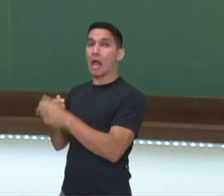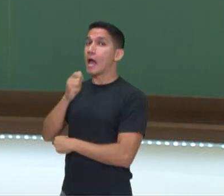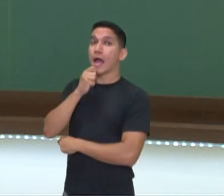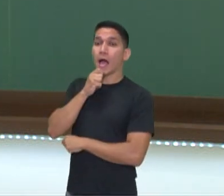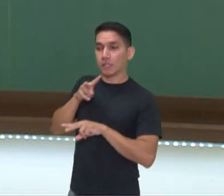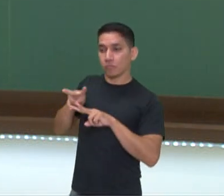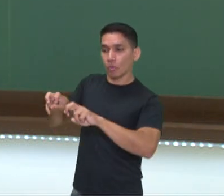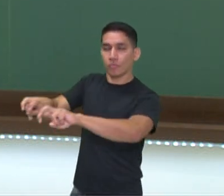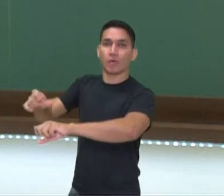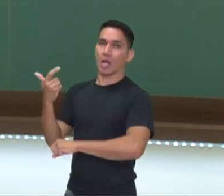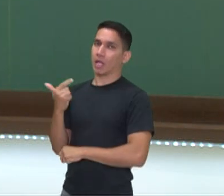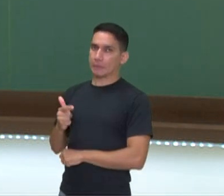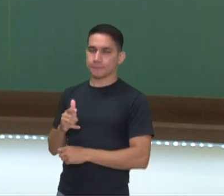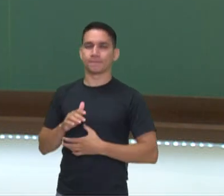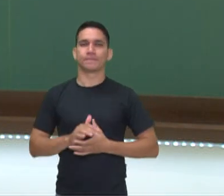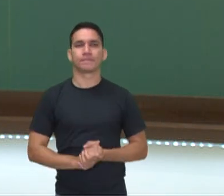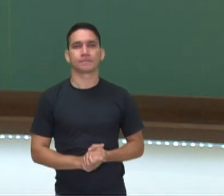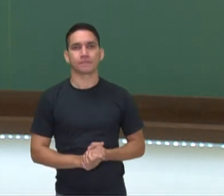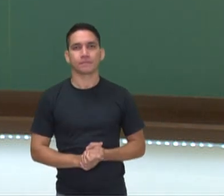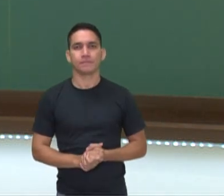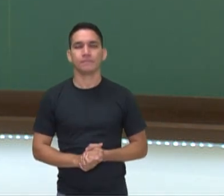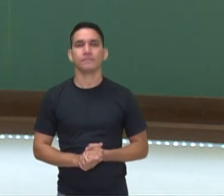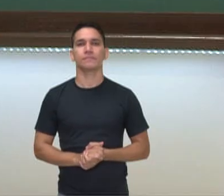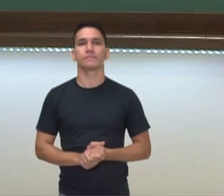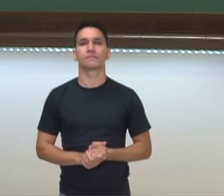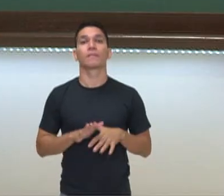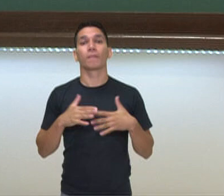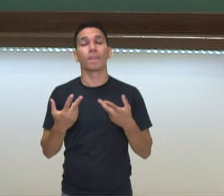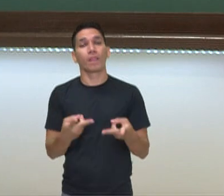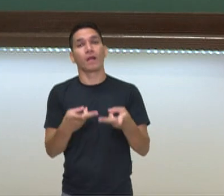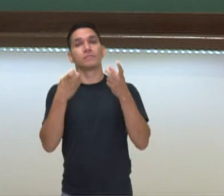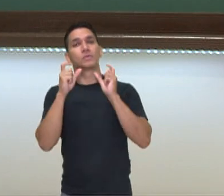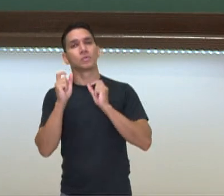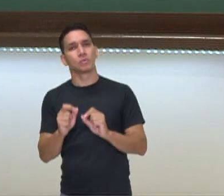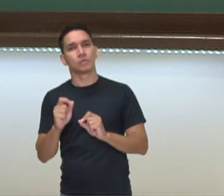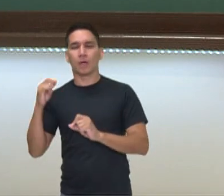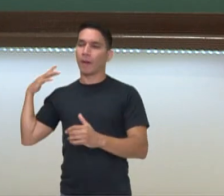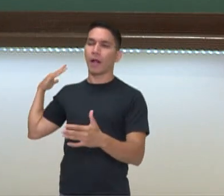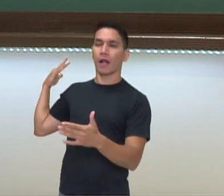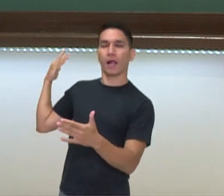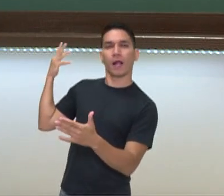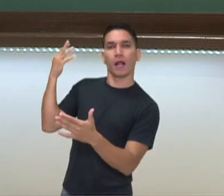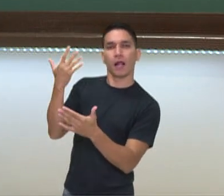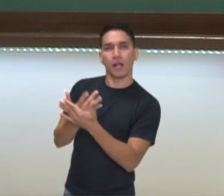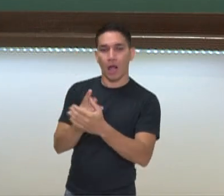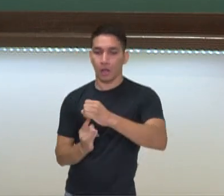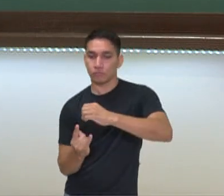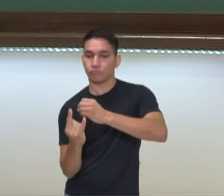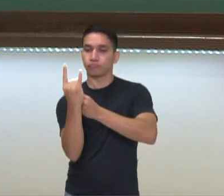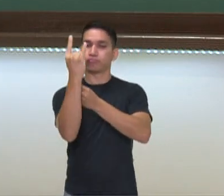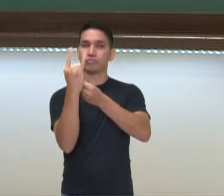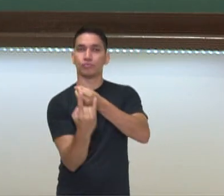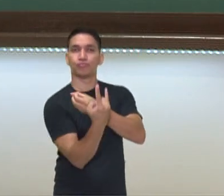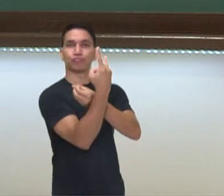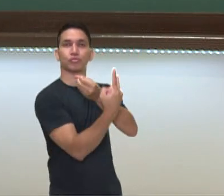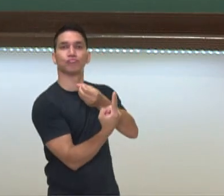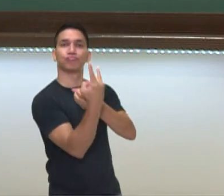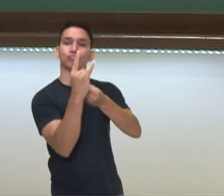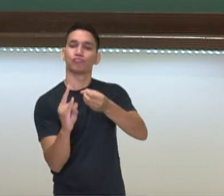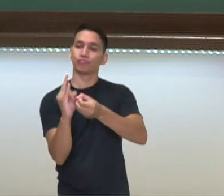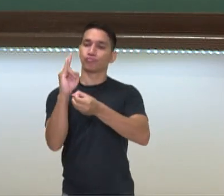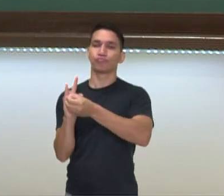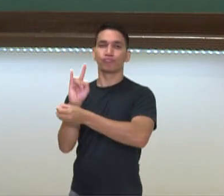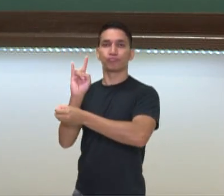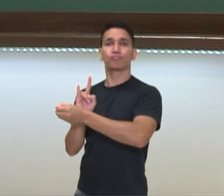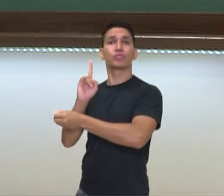explorada pelo ser humano. E aí a gente vai perceber que a história da urbanização ela veio